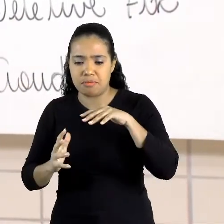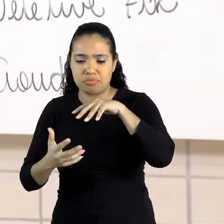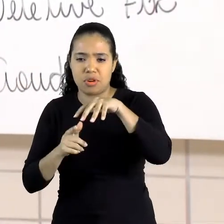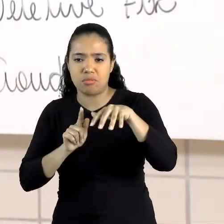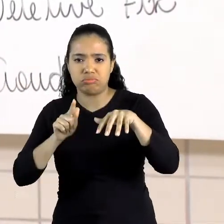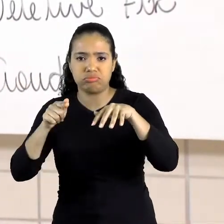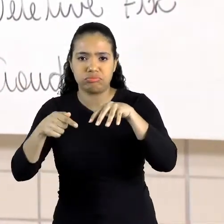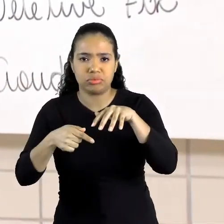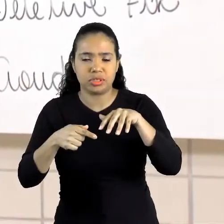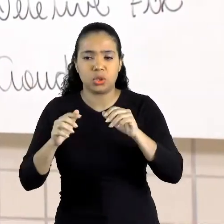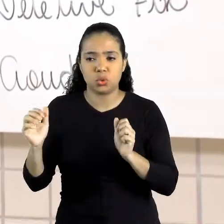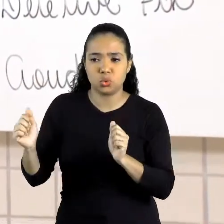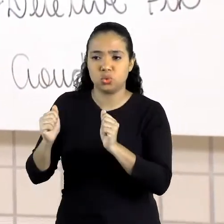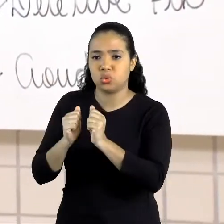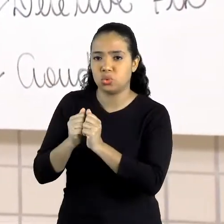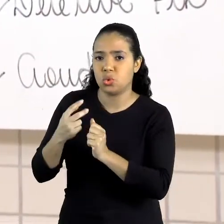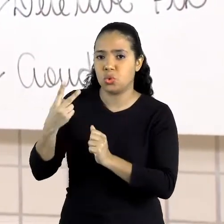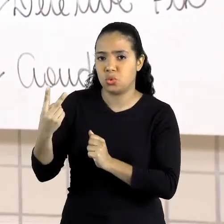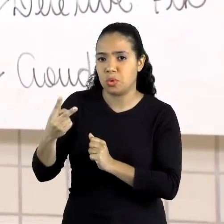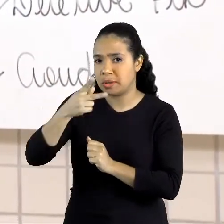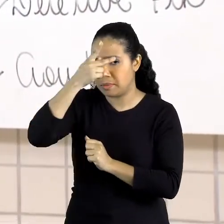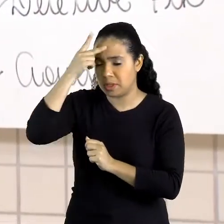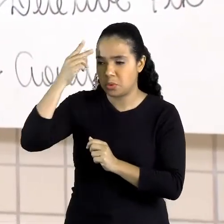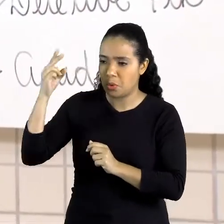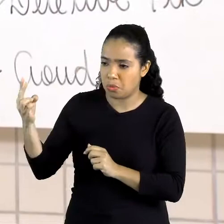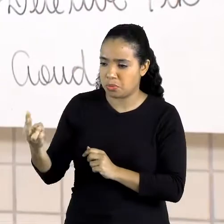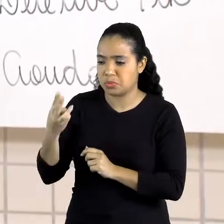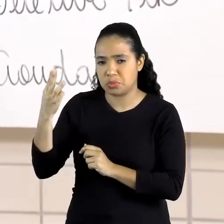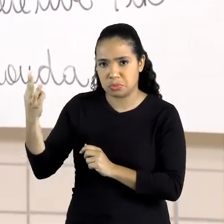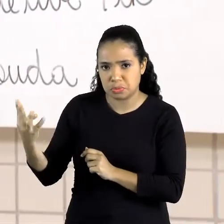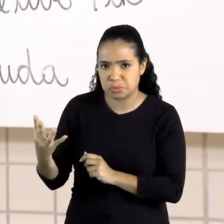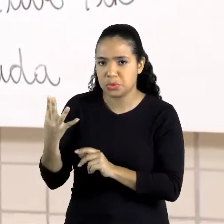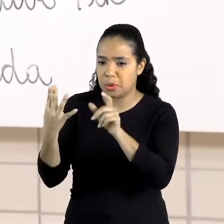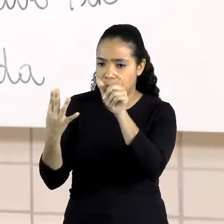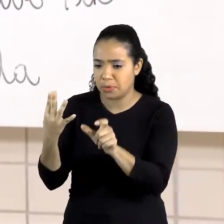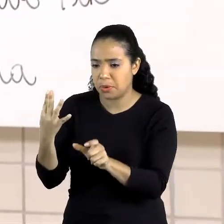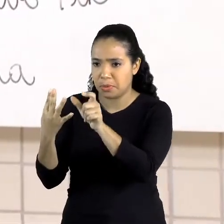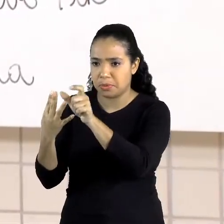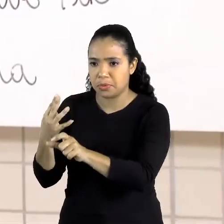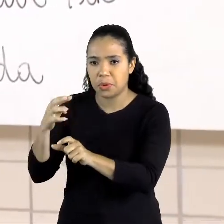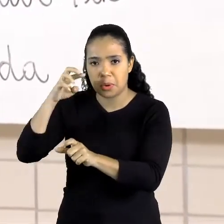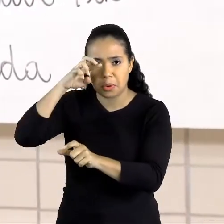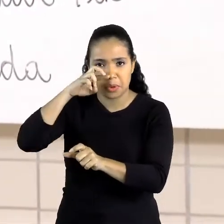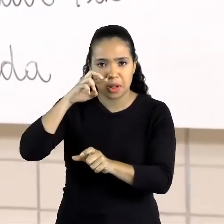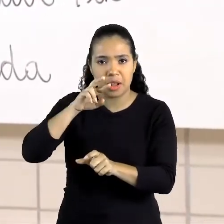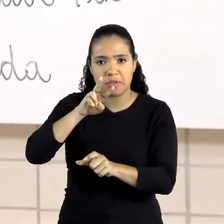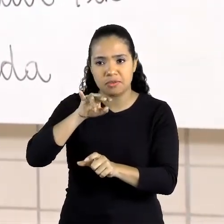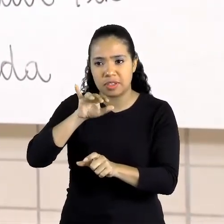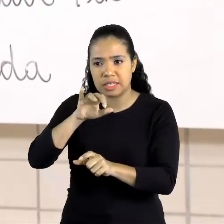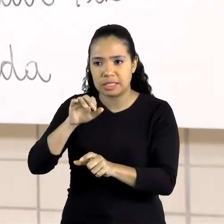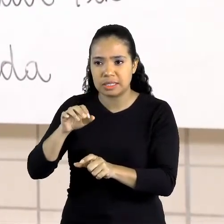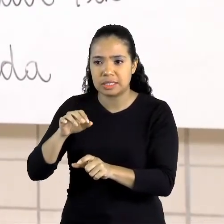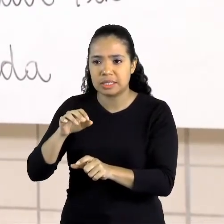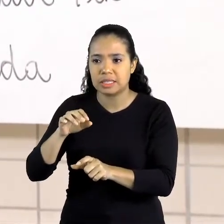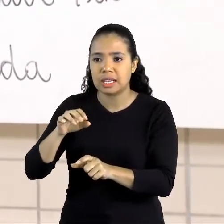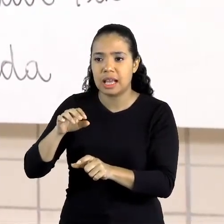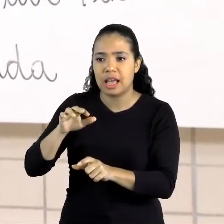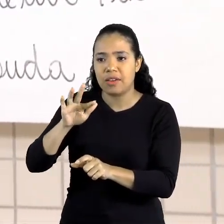ele teve a companhia de mais 2 personagens que entram ao longo da narrativa, o detetive Fix e a senhora Aouda.